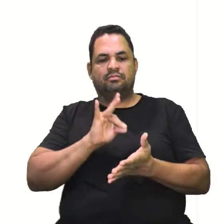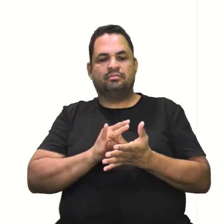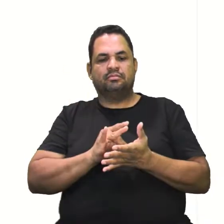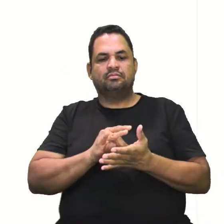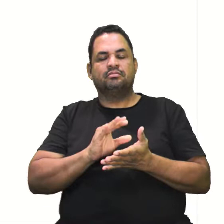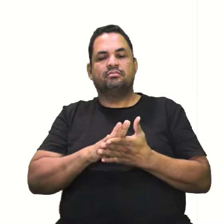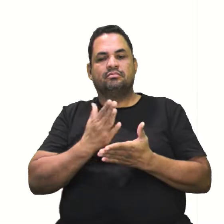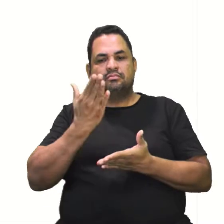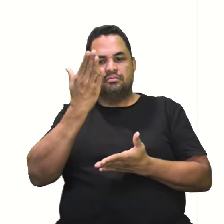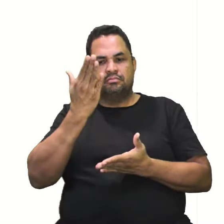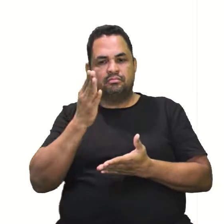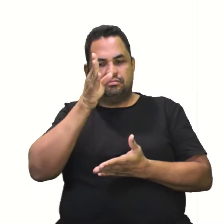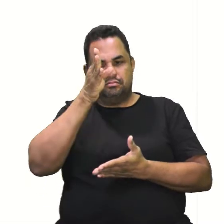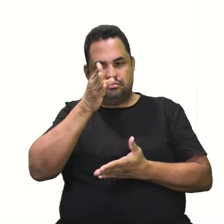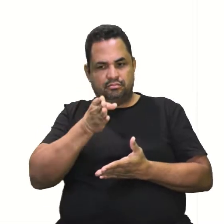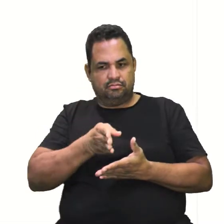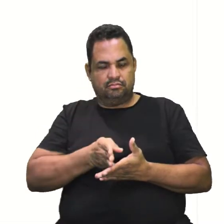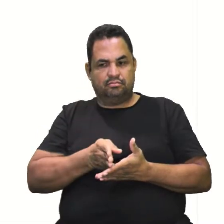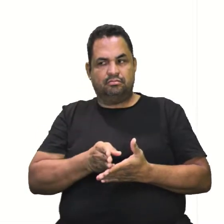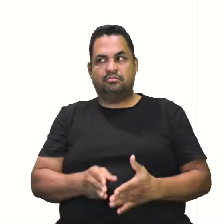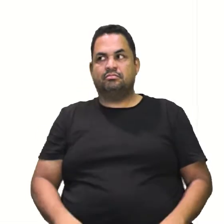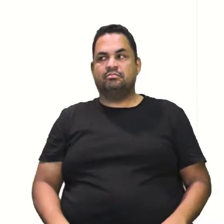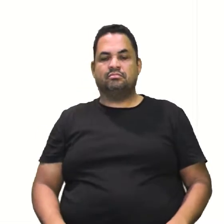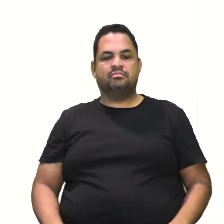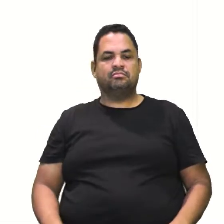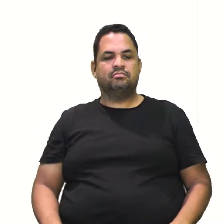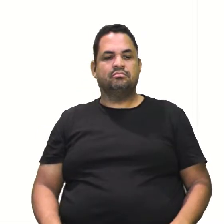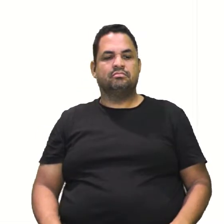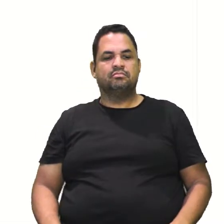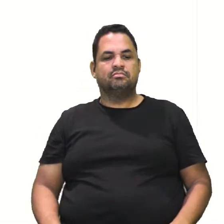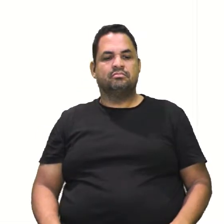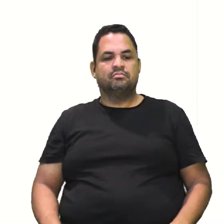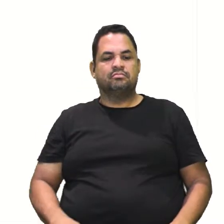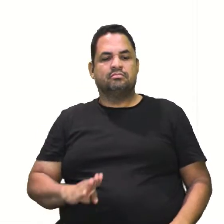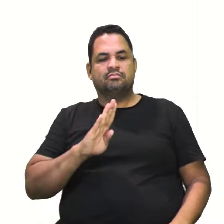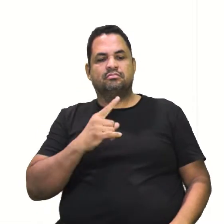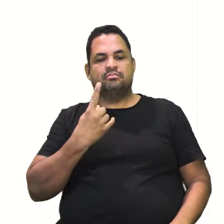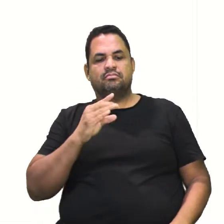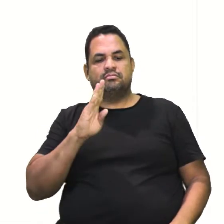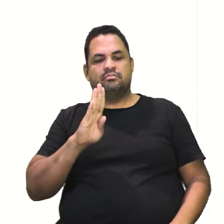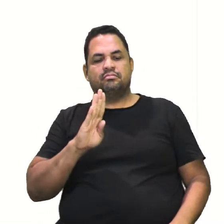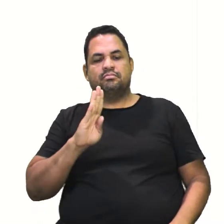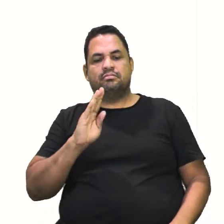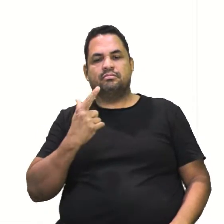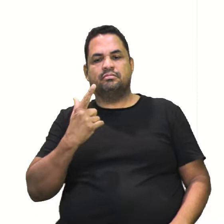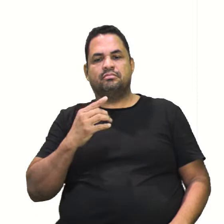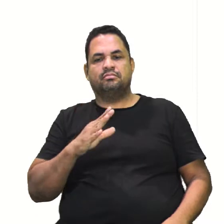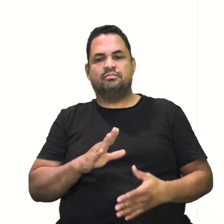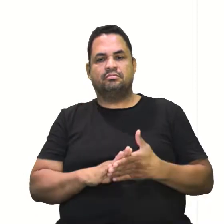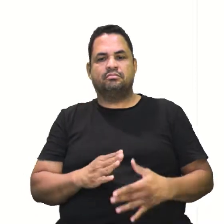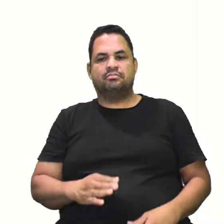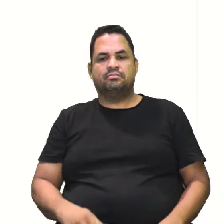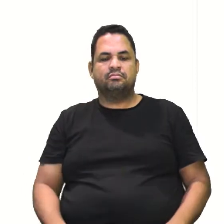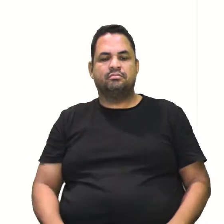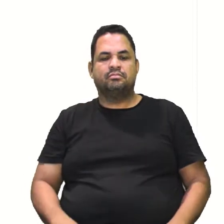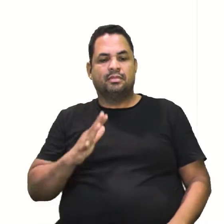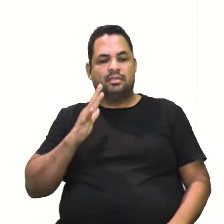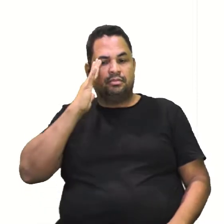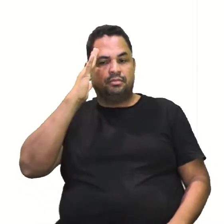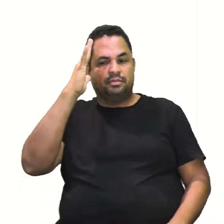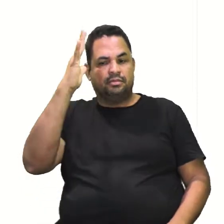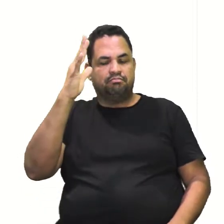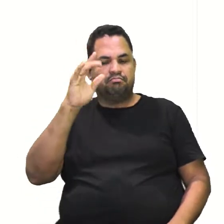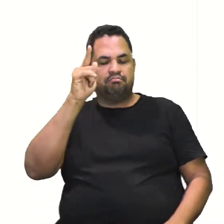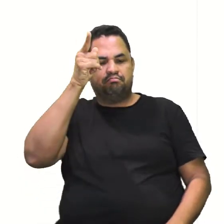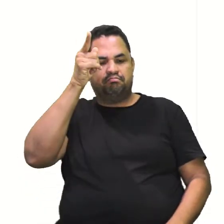que realmente vai estar lá marcado. Ah, esse eixo aqui é real. Isso. Agora, B1 e B2 já é um eixo imaginário. Que